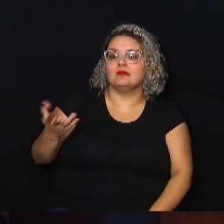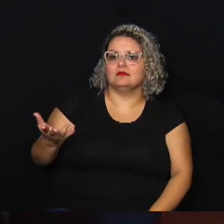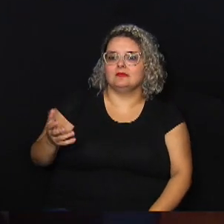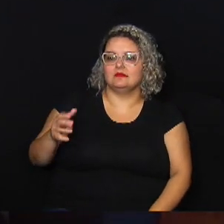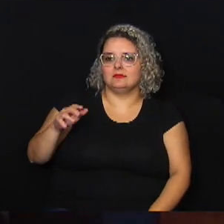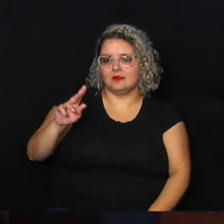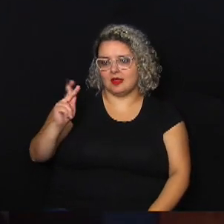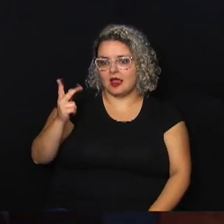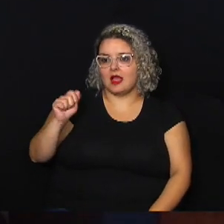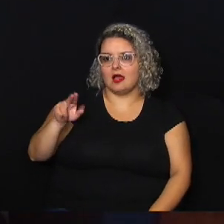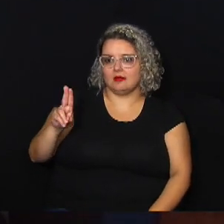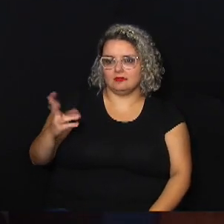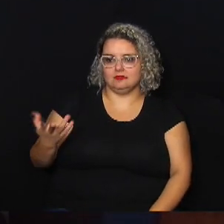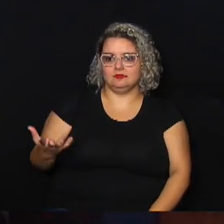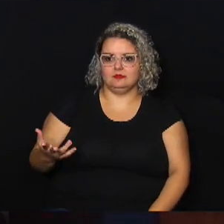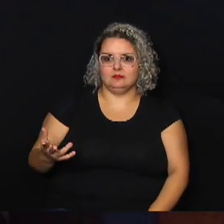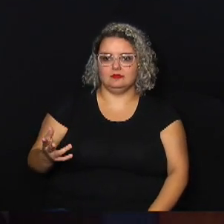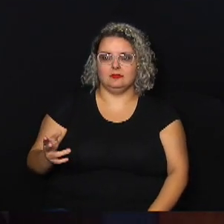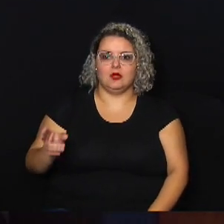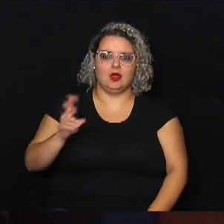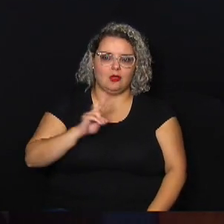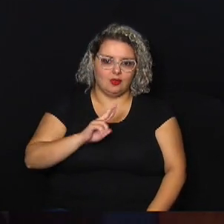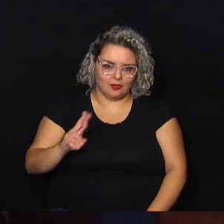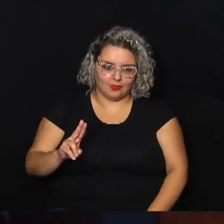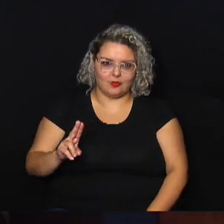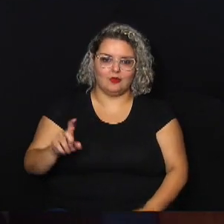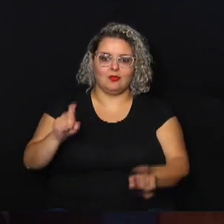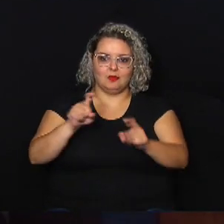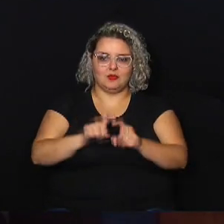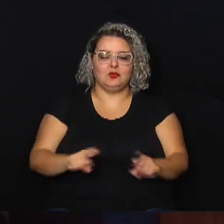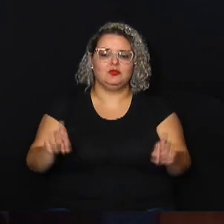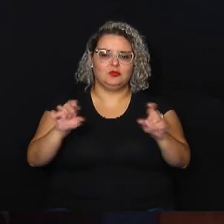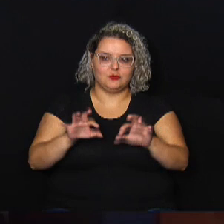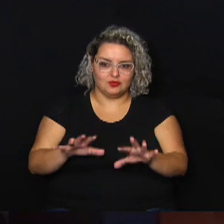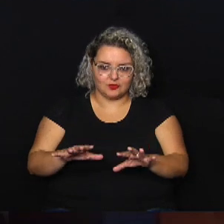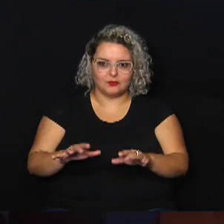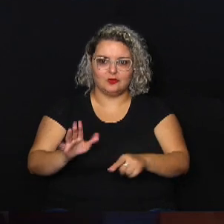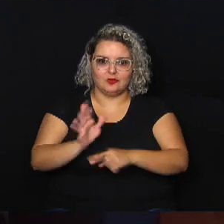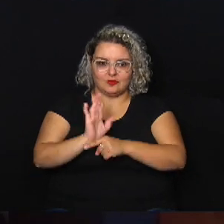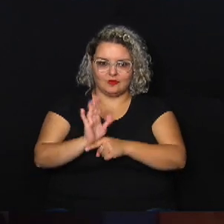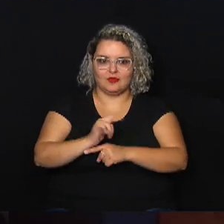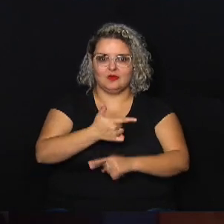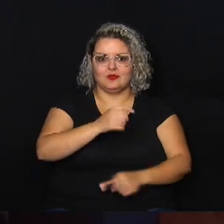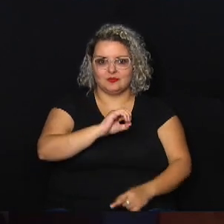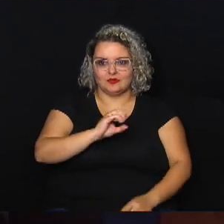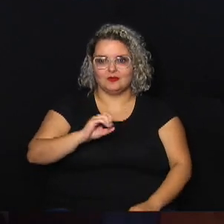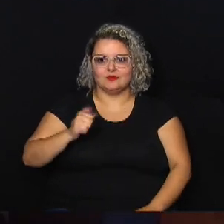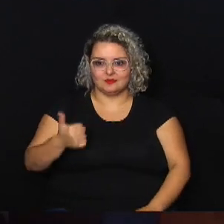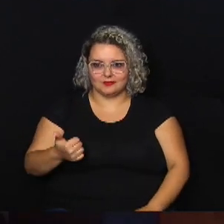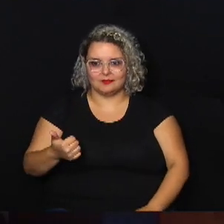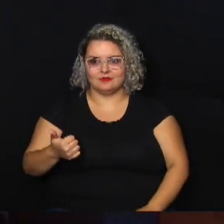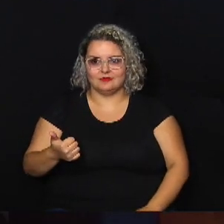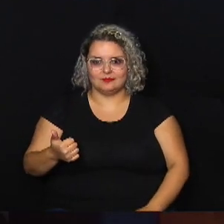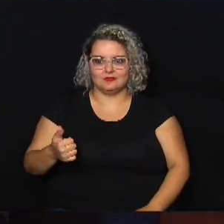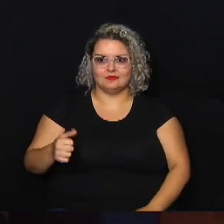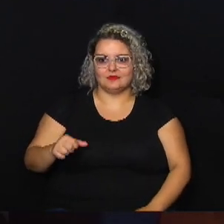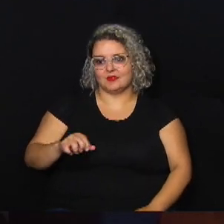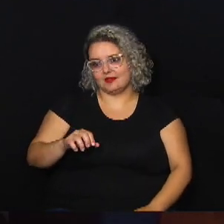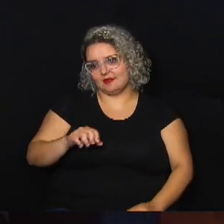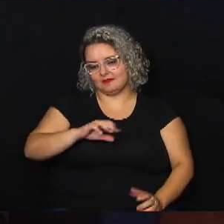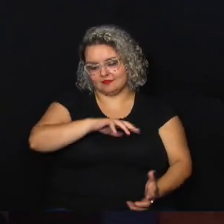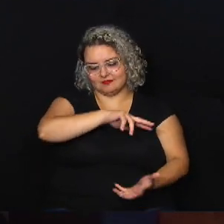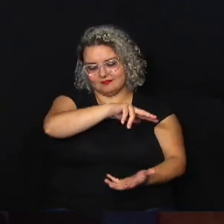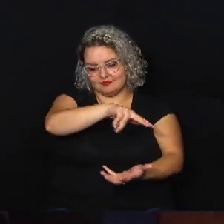H. Era o nome do computador do filme 2001, Uma Odisseia no Espaço, que são as